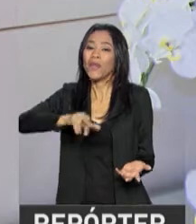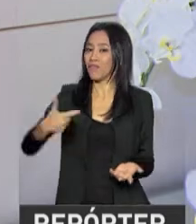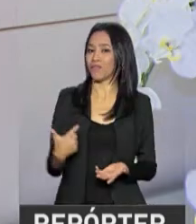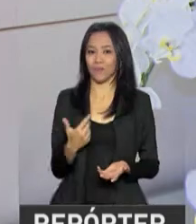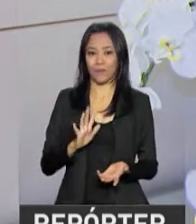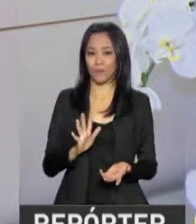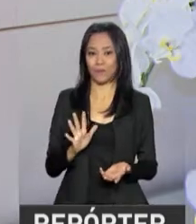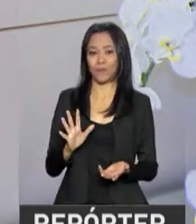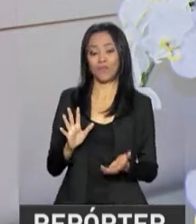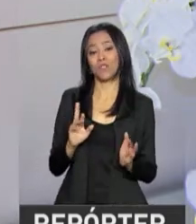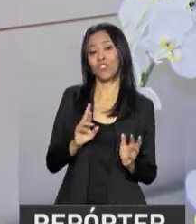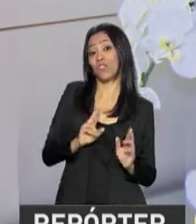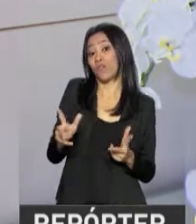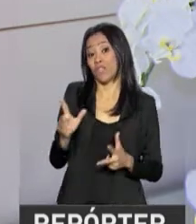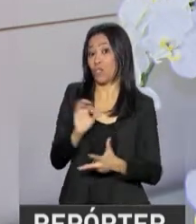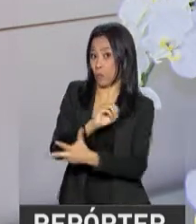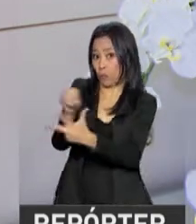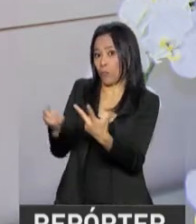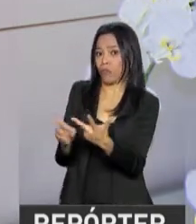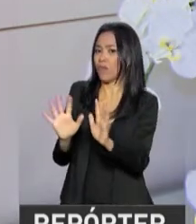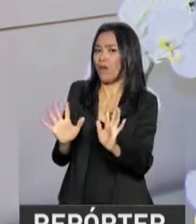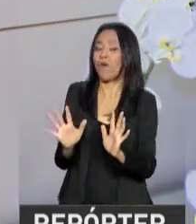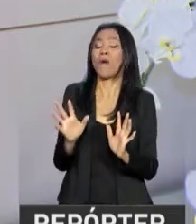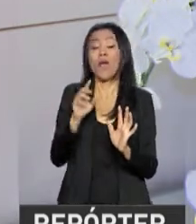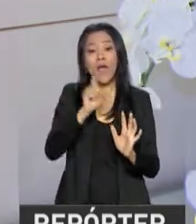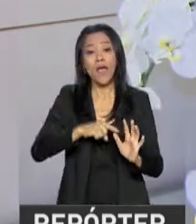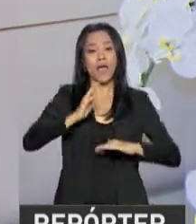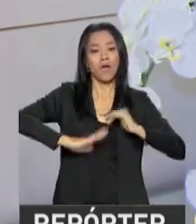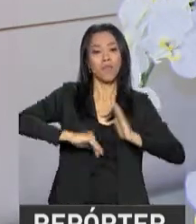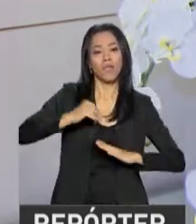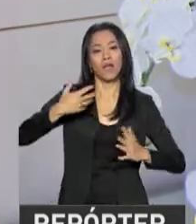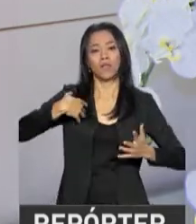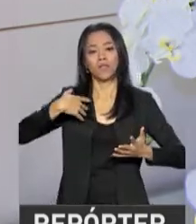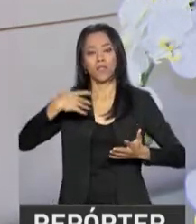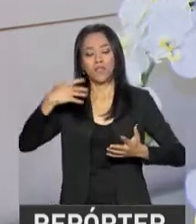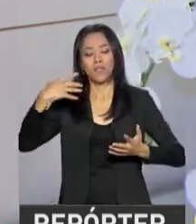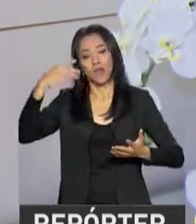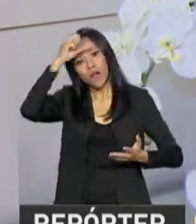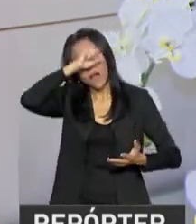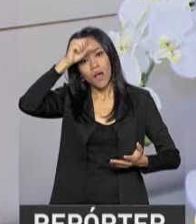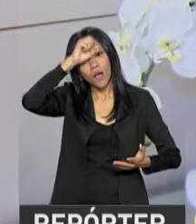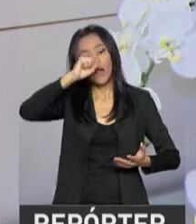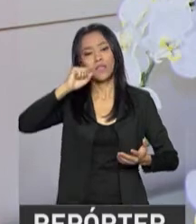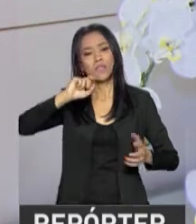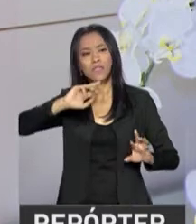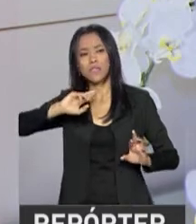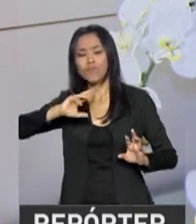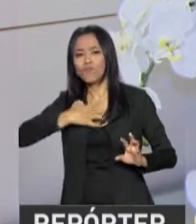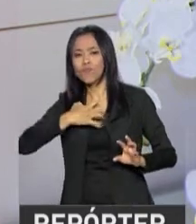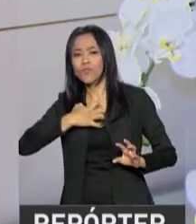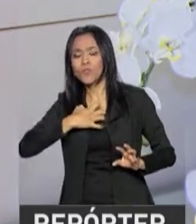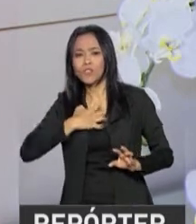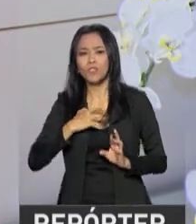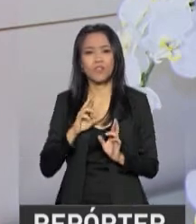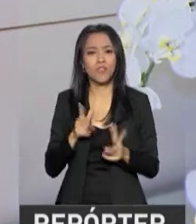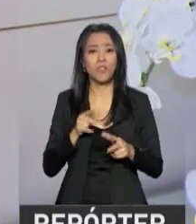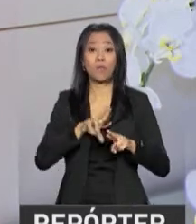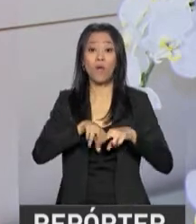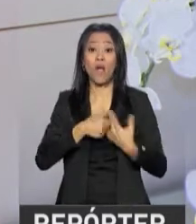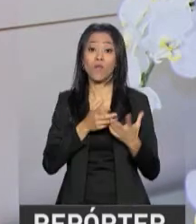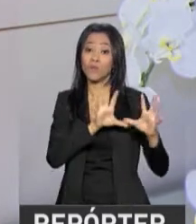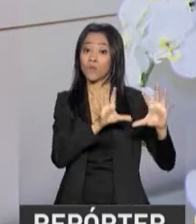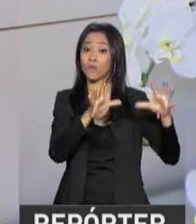isso mas a forma de competência habilidade a ser mensurado tem que ser pensada de uma forma pela sua trajetória